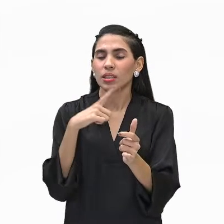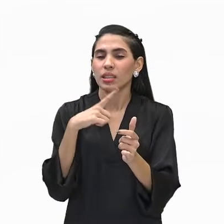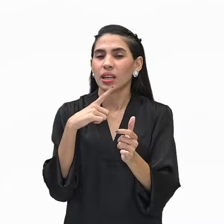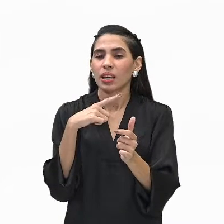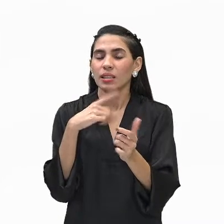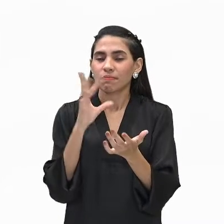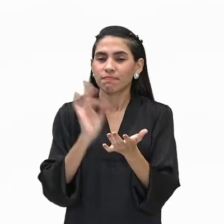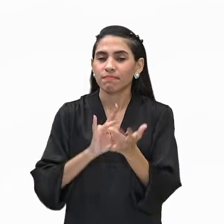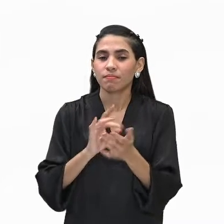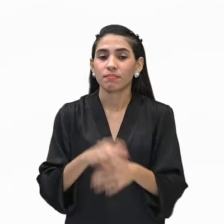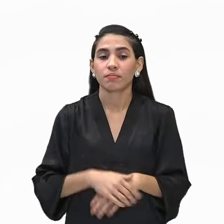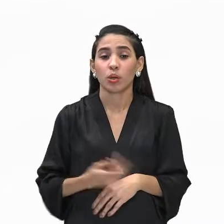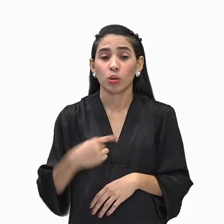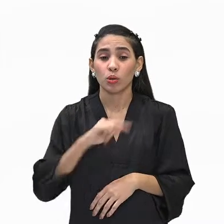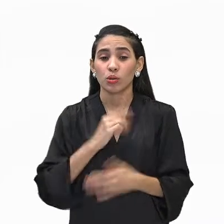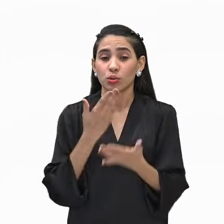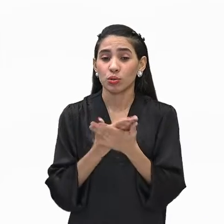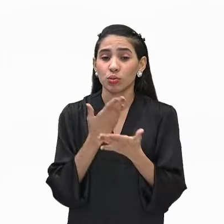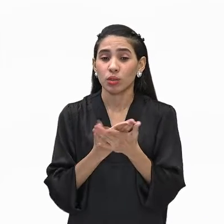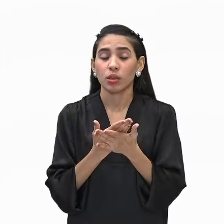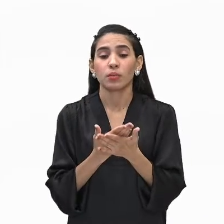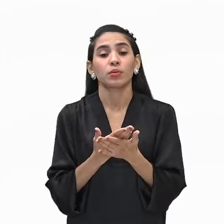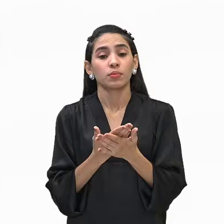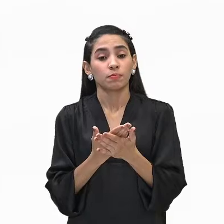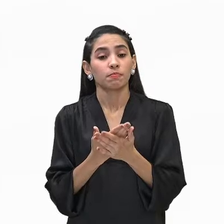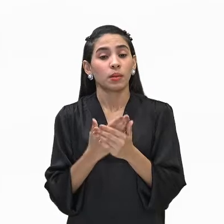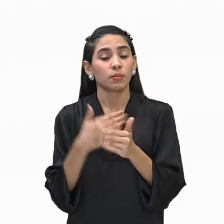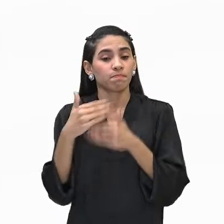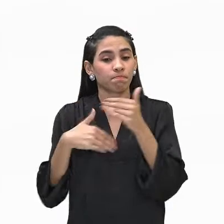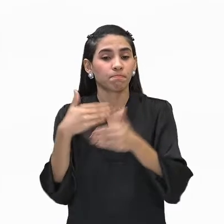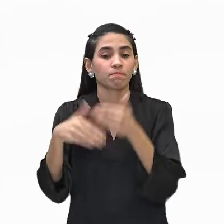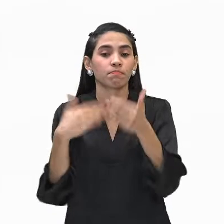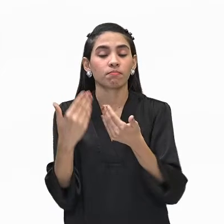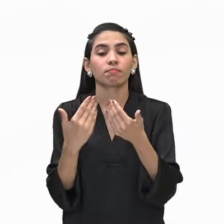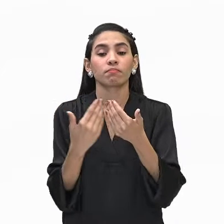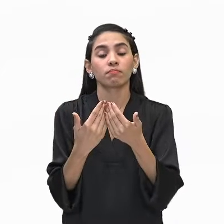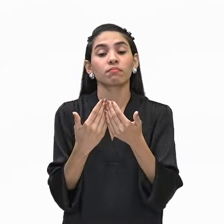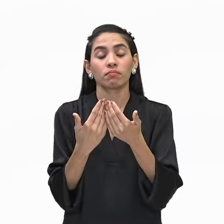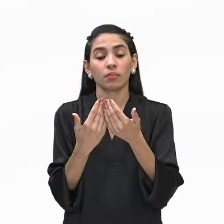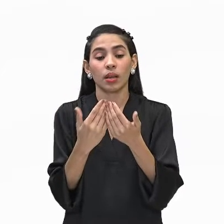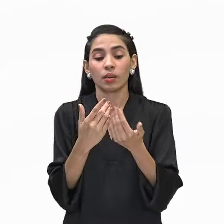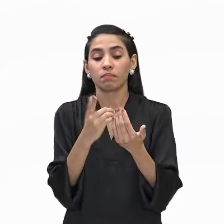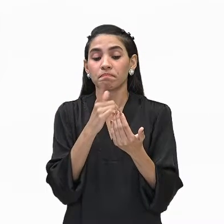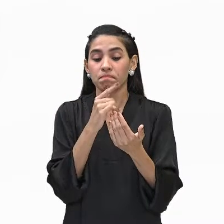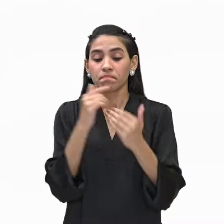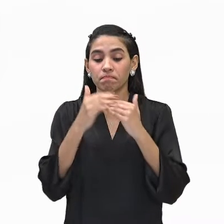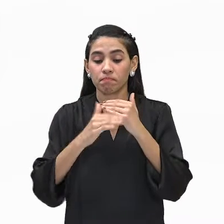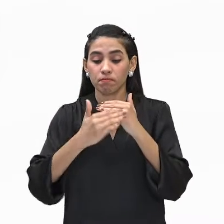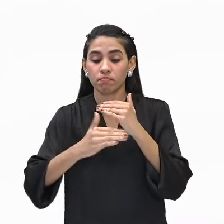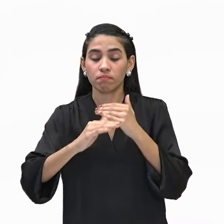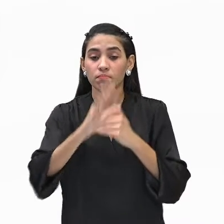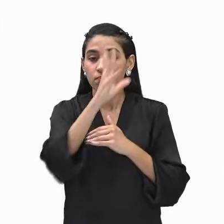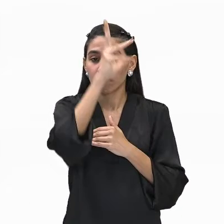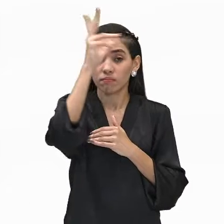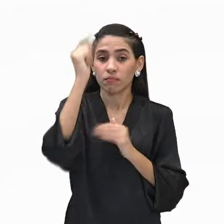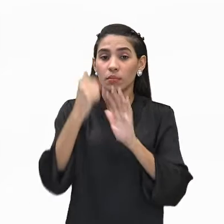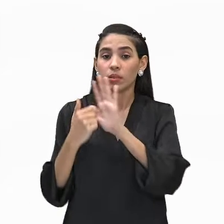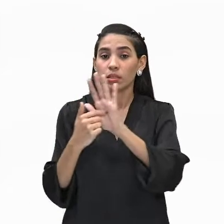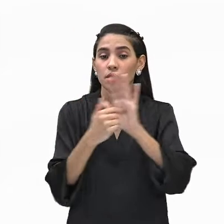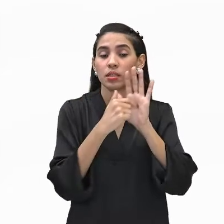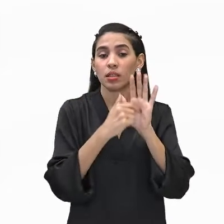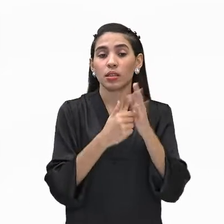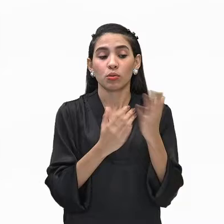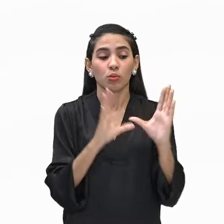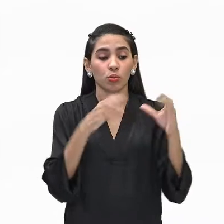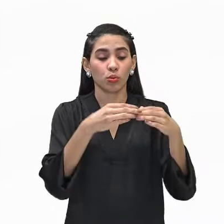que a região foi descrita quando os primeiros cronistas fizeram a viagem pelo rio Amazonas, mostrando aos portugueses